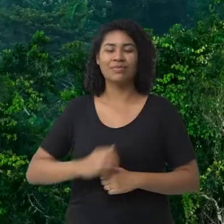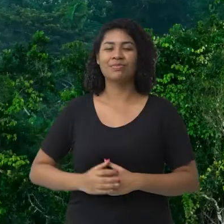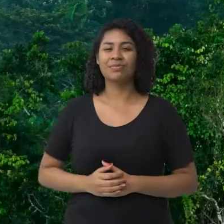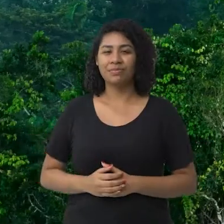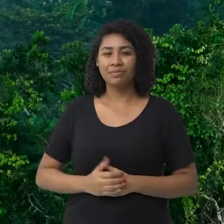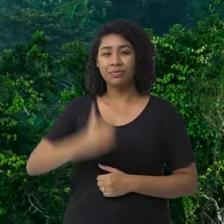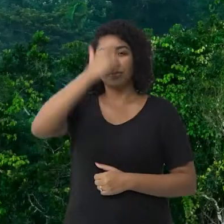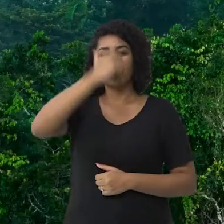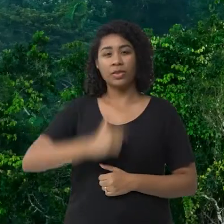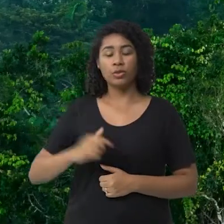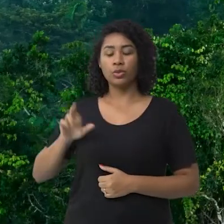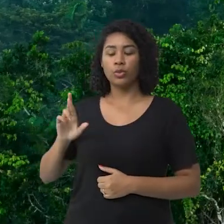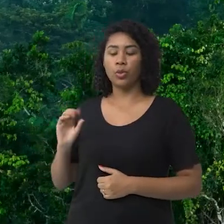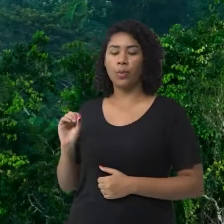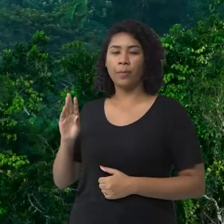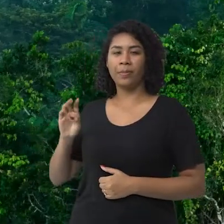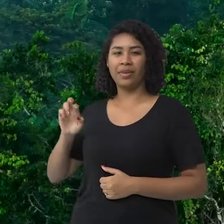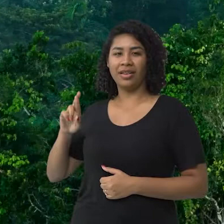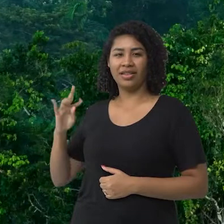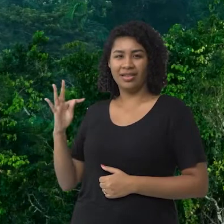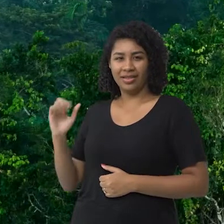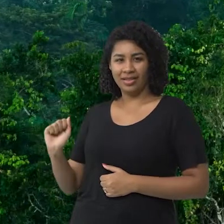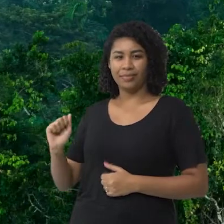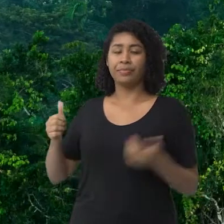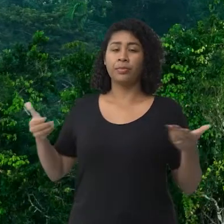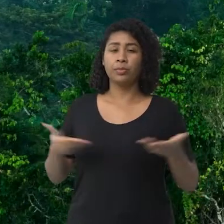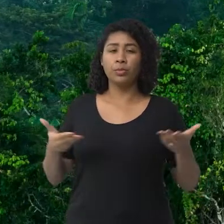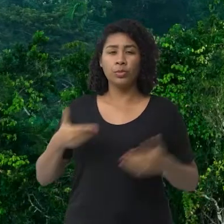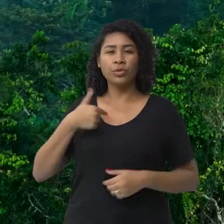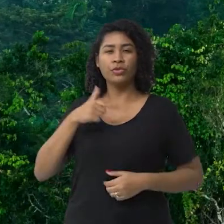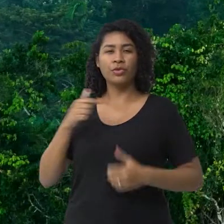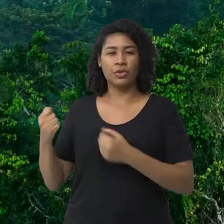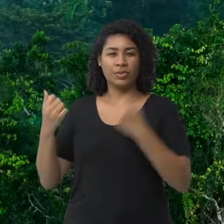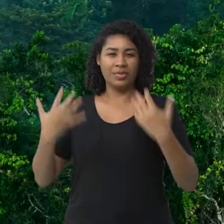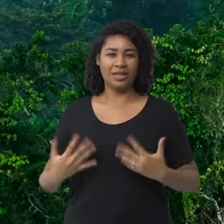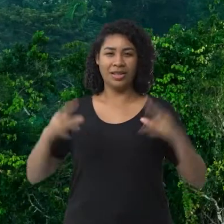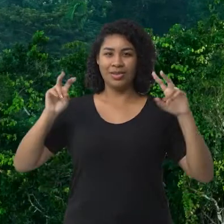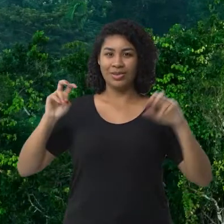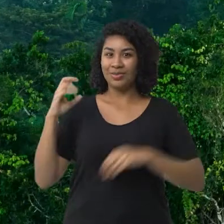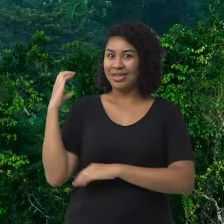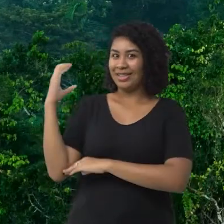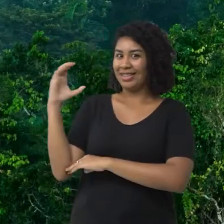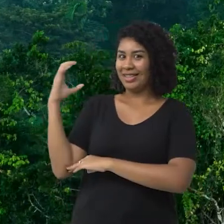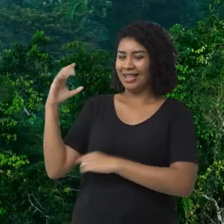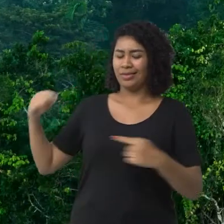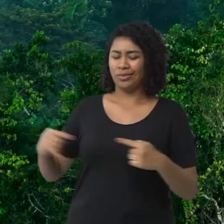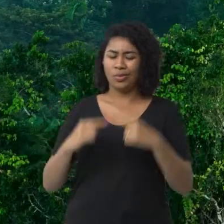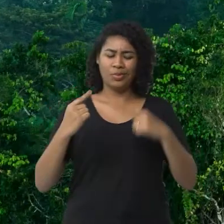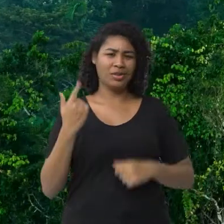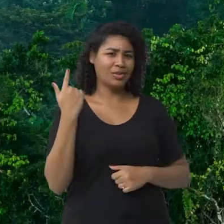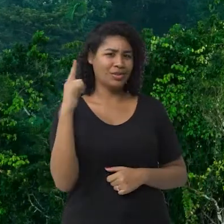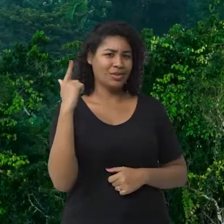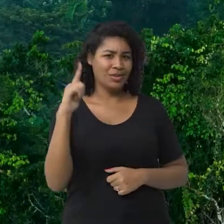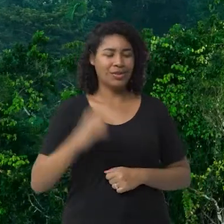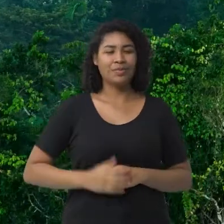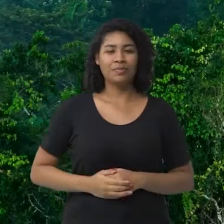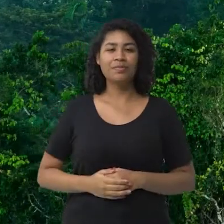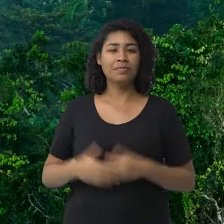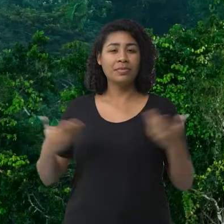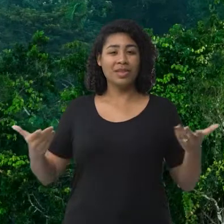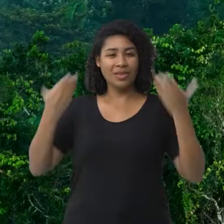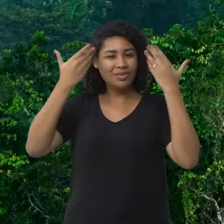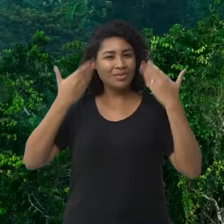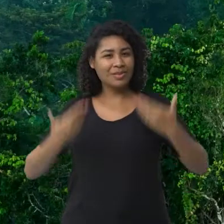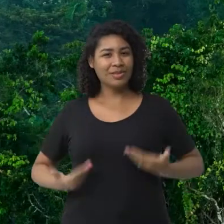Eu sou a professora Roberta e hoje nós vamos ter ciências na aula de geografia. E eu estou aqui para falar